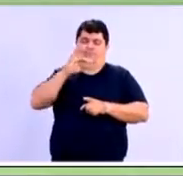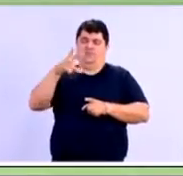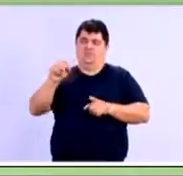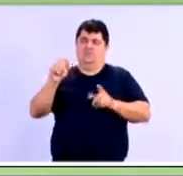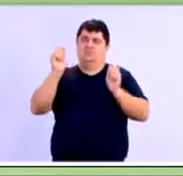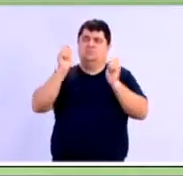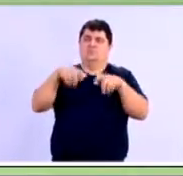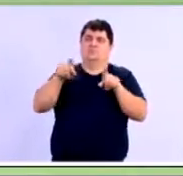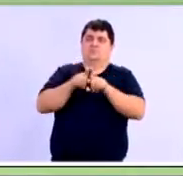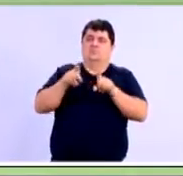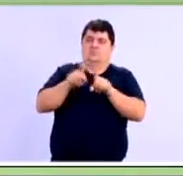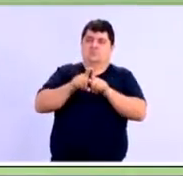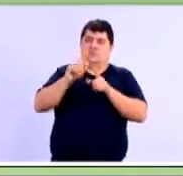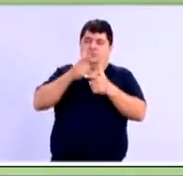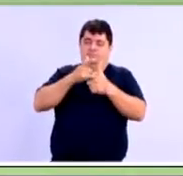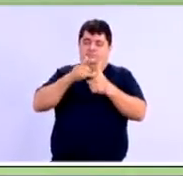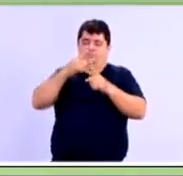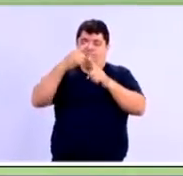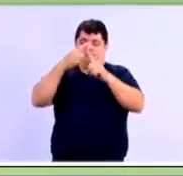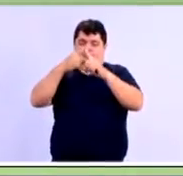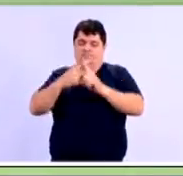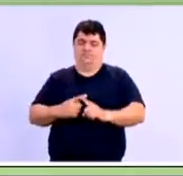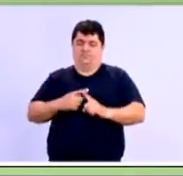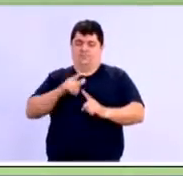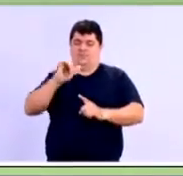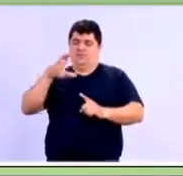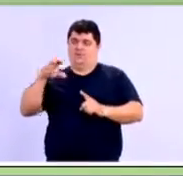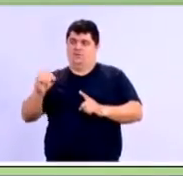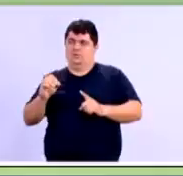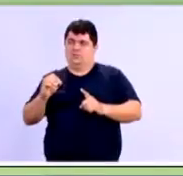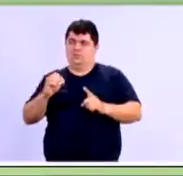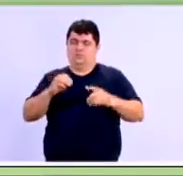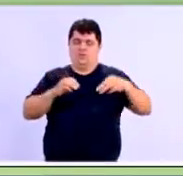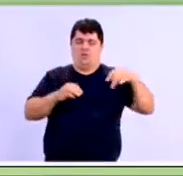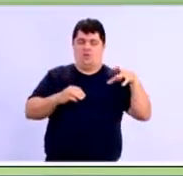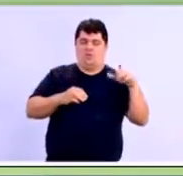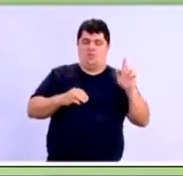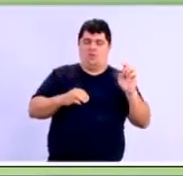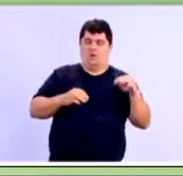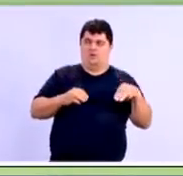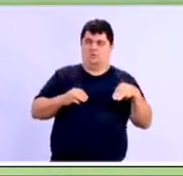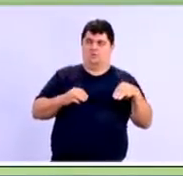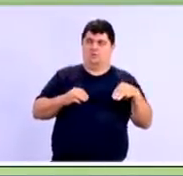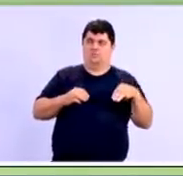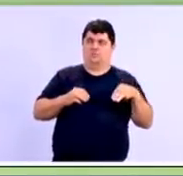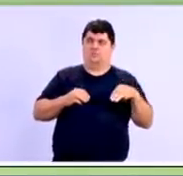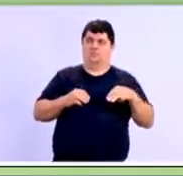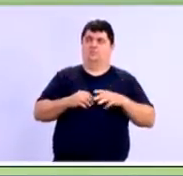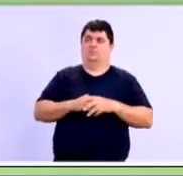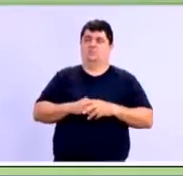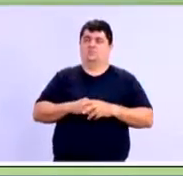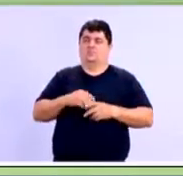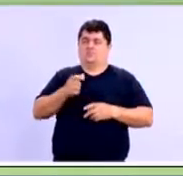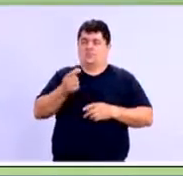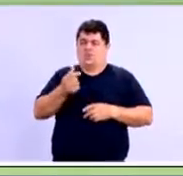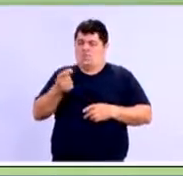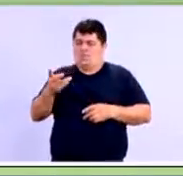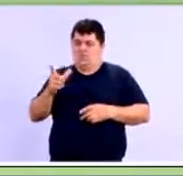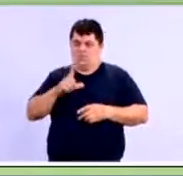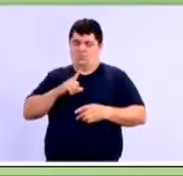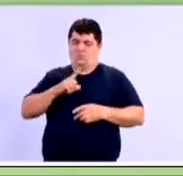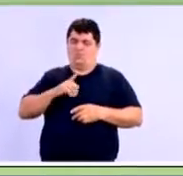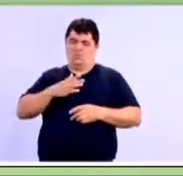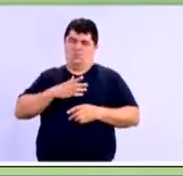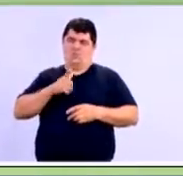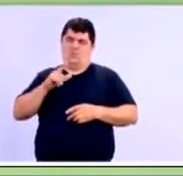podemos simplesmente multiplicar o giro do ativo pelo quê? Pela margem líquida. A minha margem é o quanto que eu tenho de lucro.